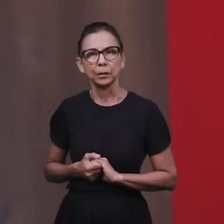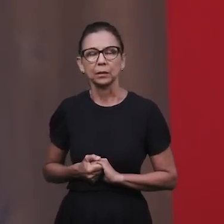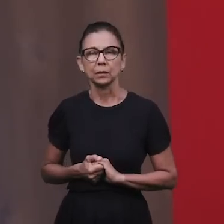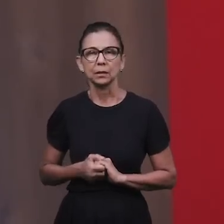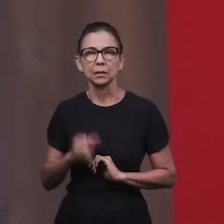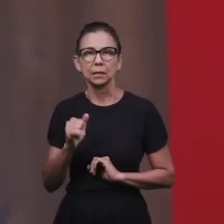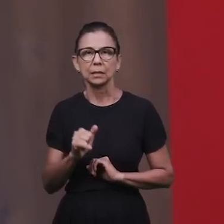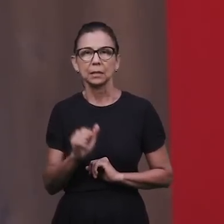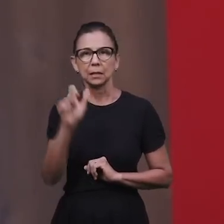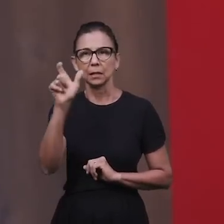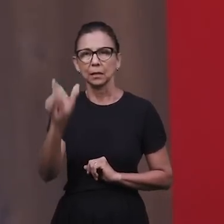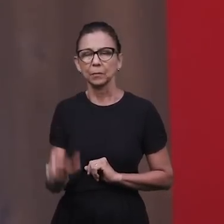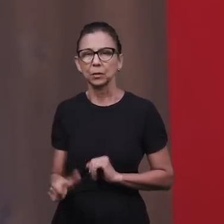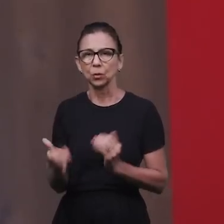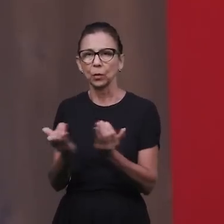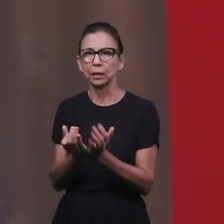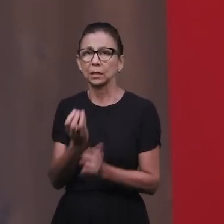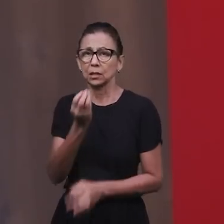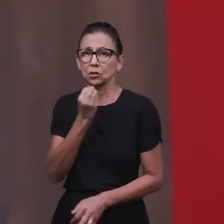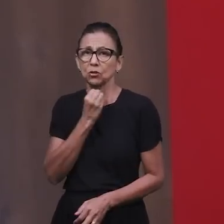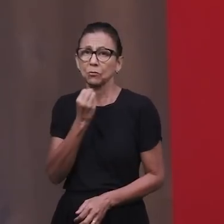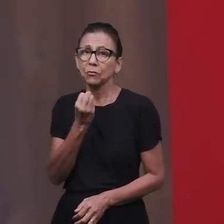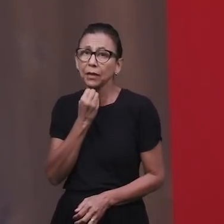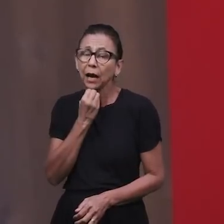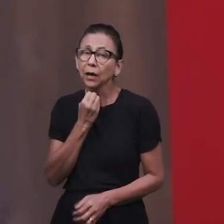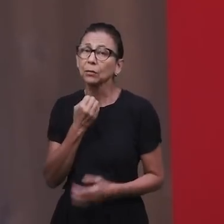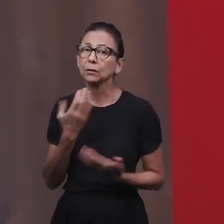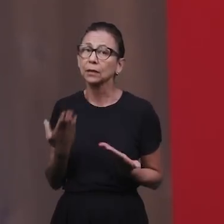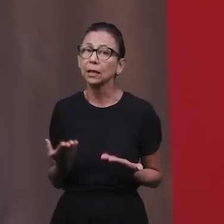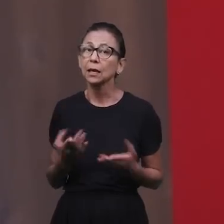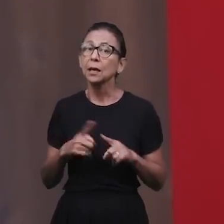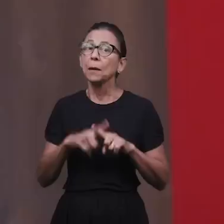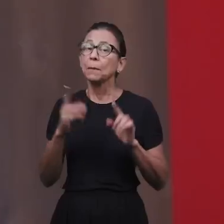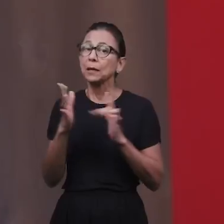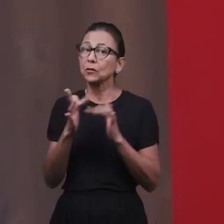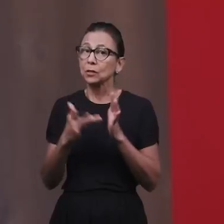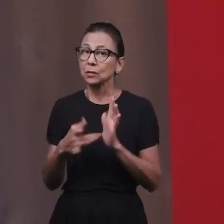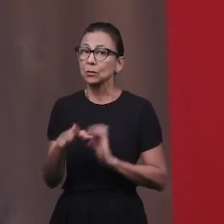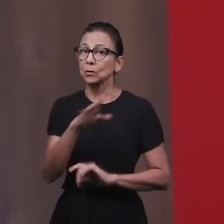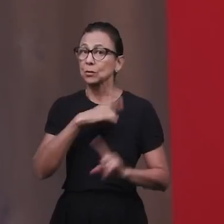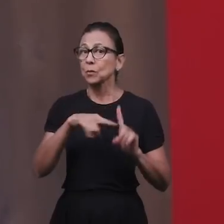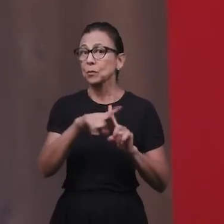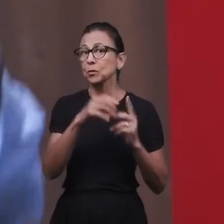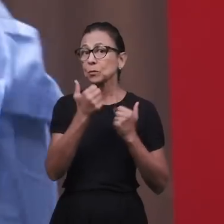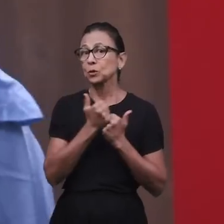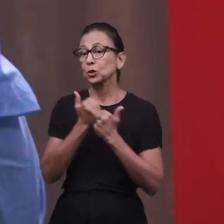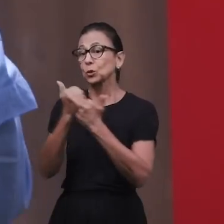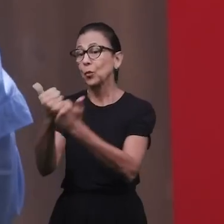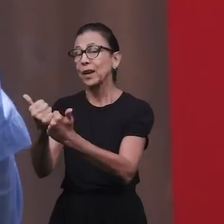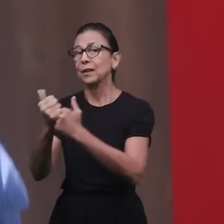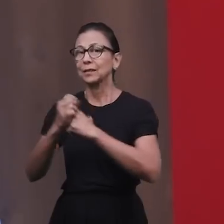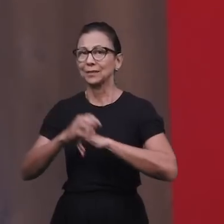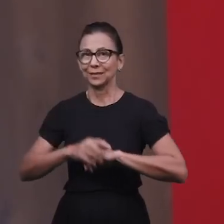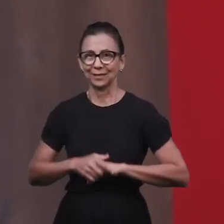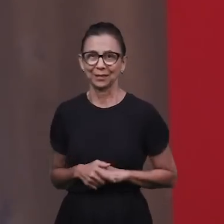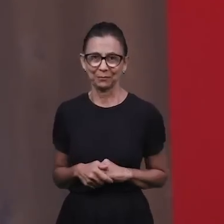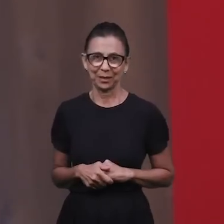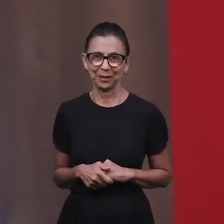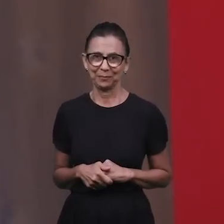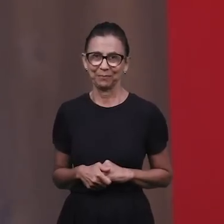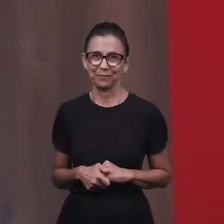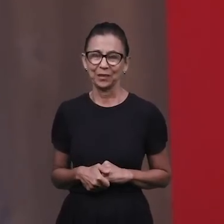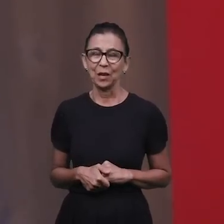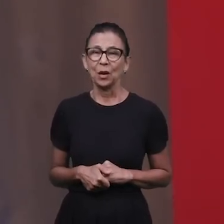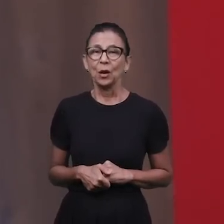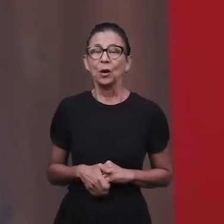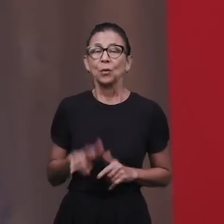qual Cristo morreu. E o problema não para aí, porque o problema não está só no problema que você causou.